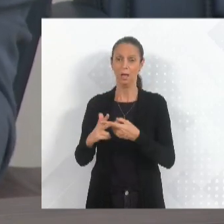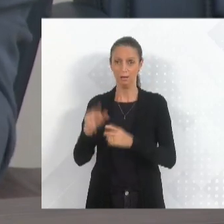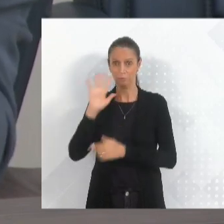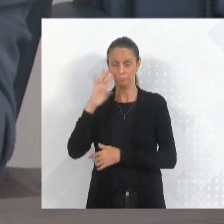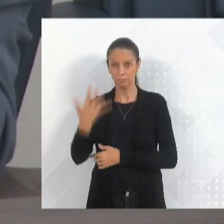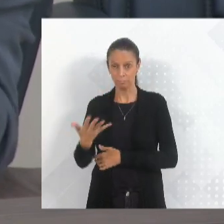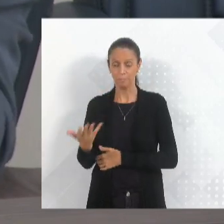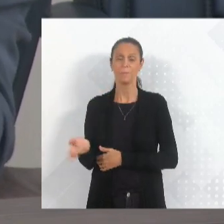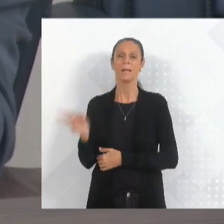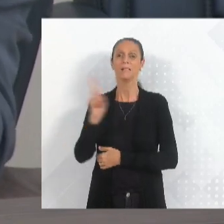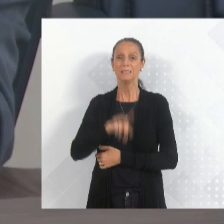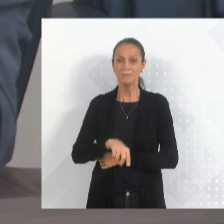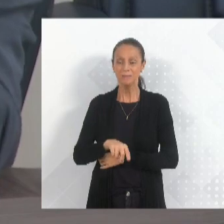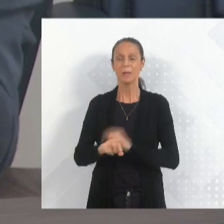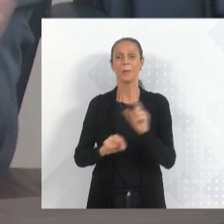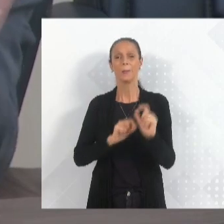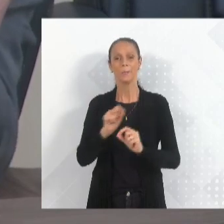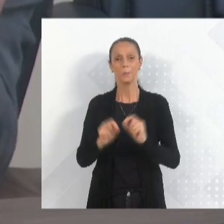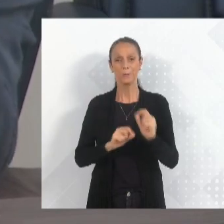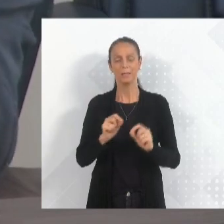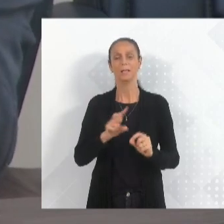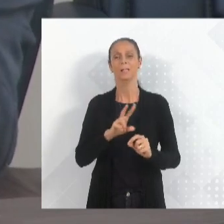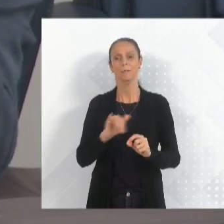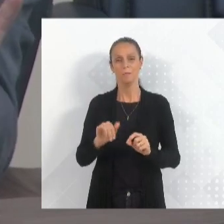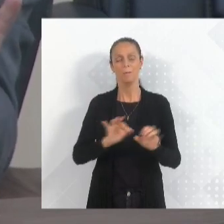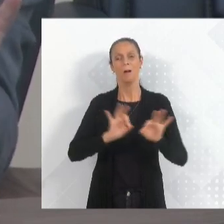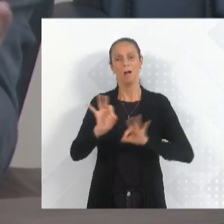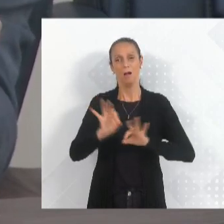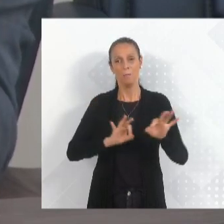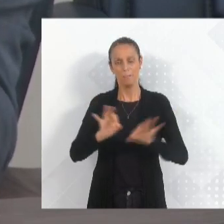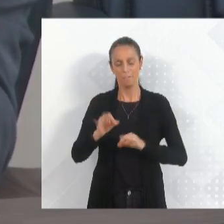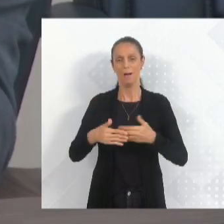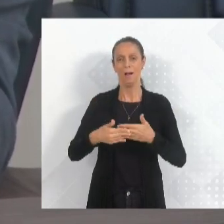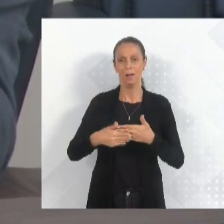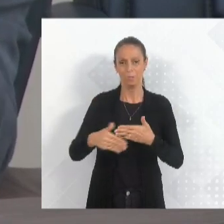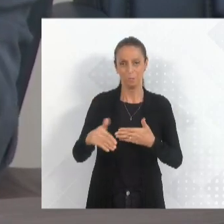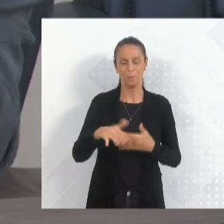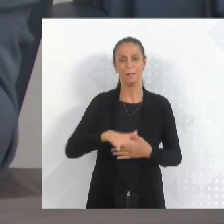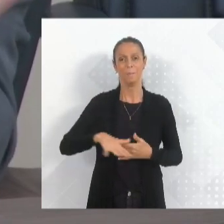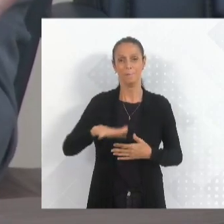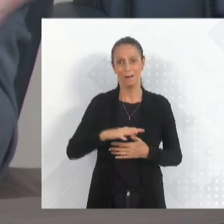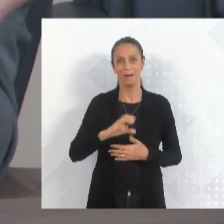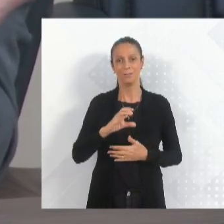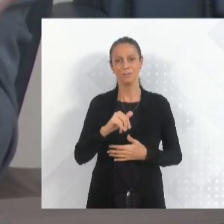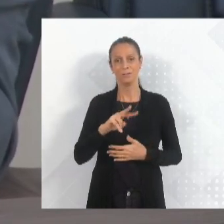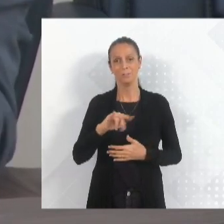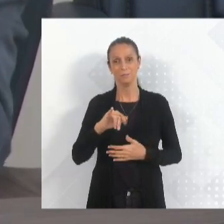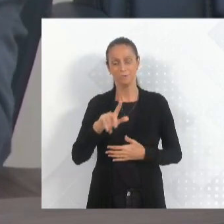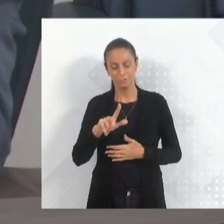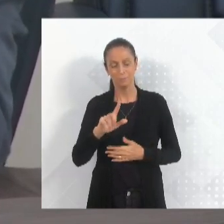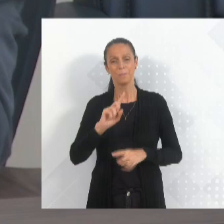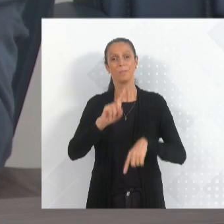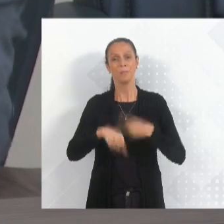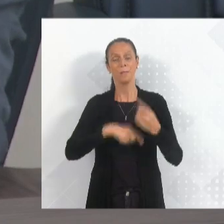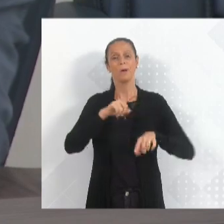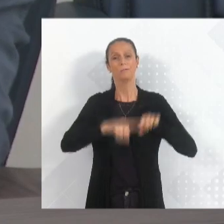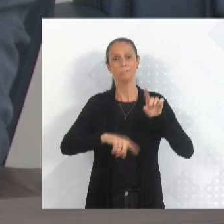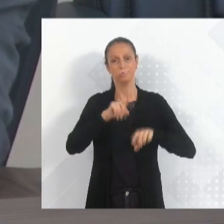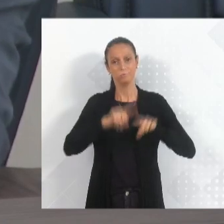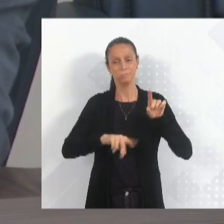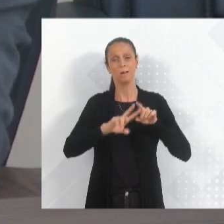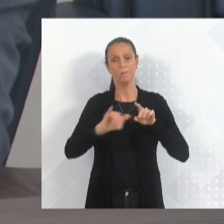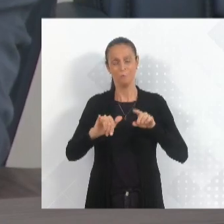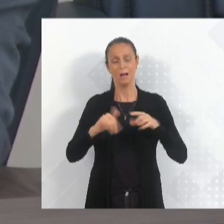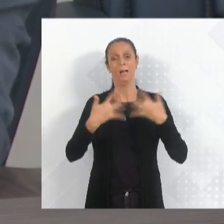fazendo o enroncamento, depois do enroncamento nós vamos fazer toda a parte civil que precisa, e aí adquirir os equipamentos. No final de maio a gente quer ter